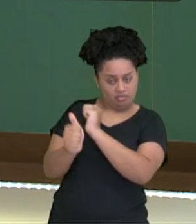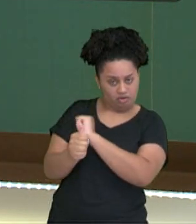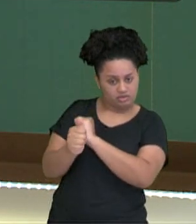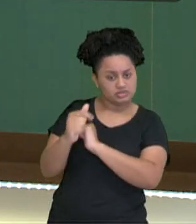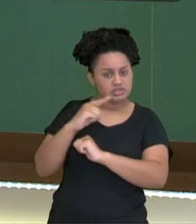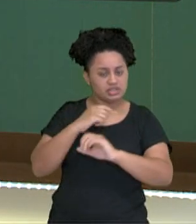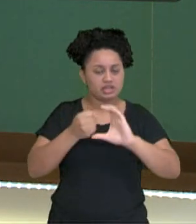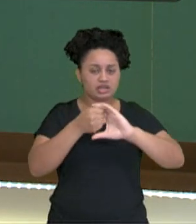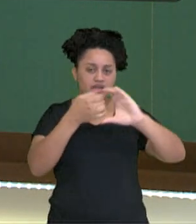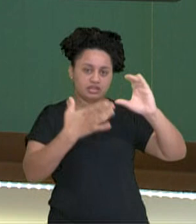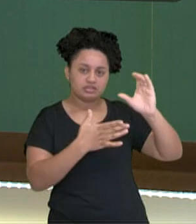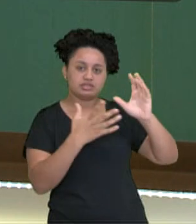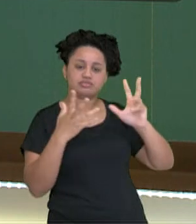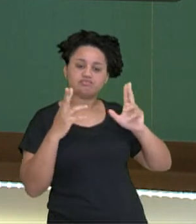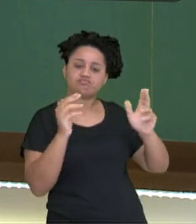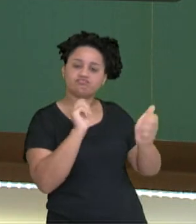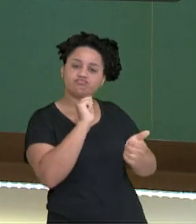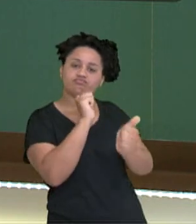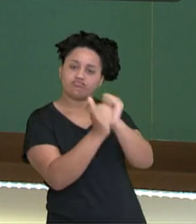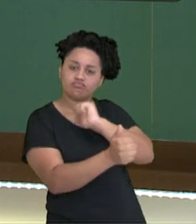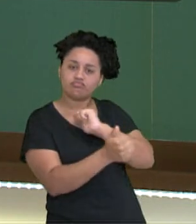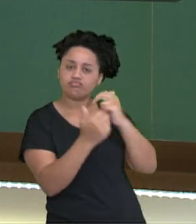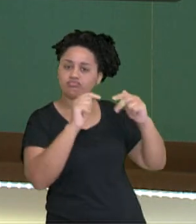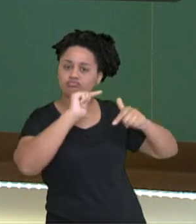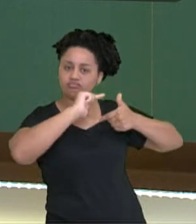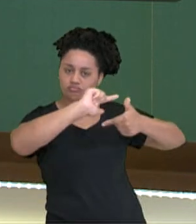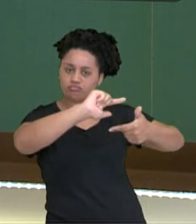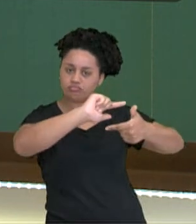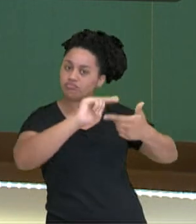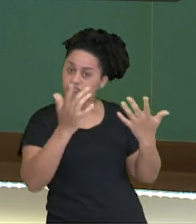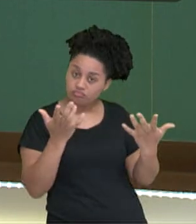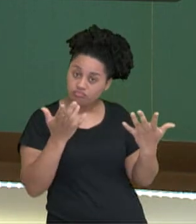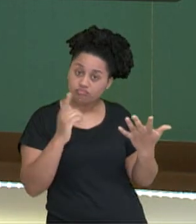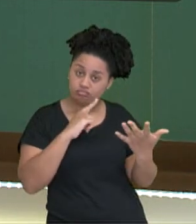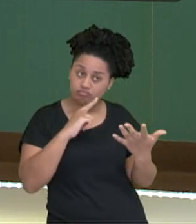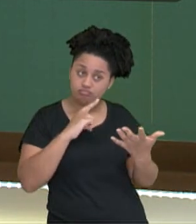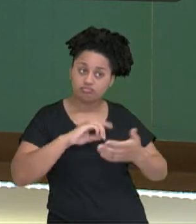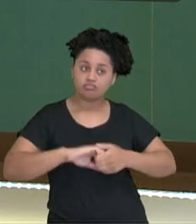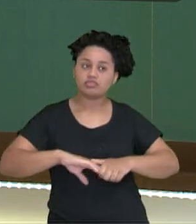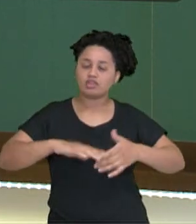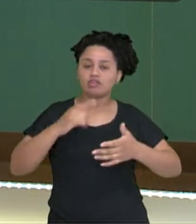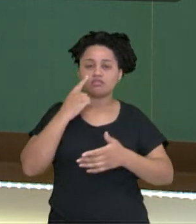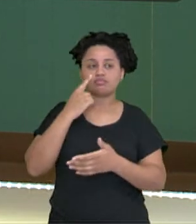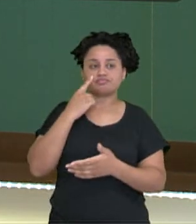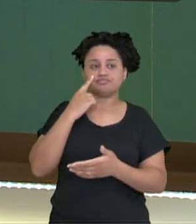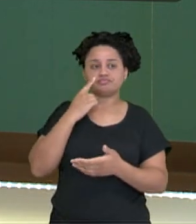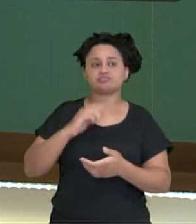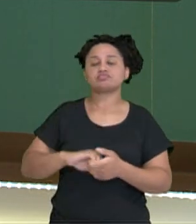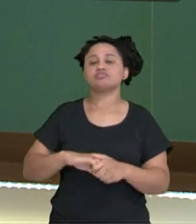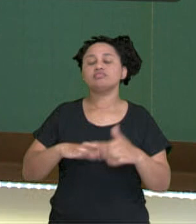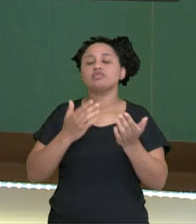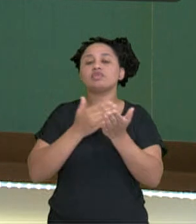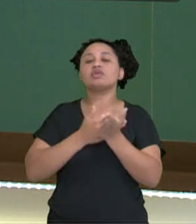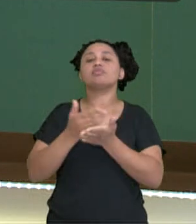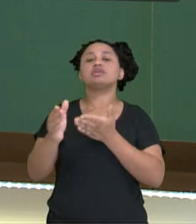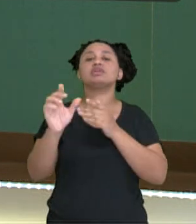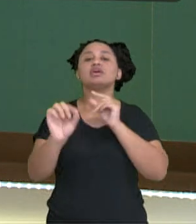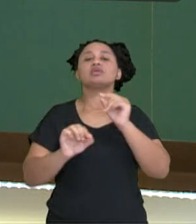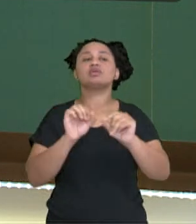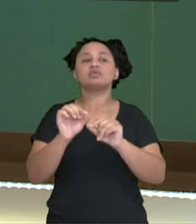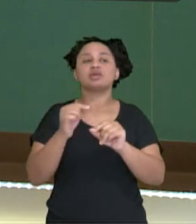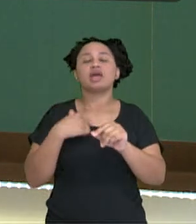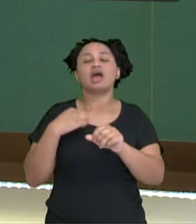mesmas características do que o esporte tradicional? Então vamos conversar sobre isso. A gente vai começar já falando aqui dos